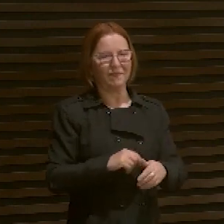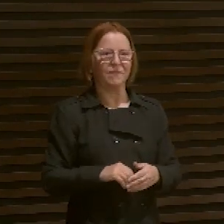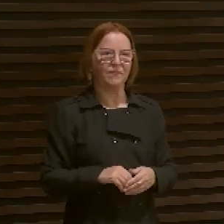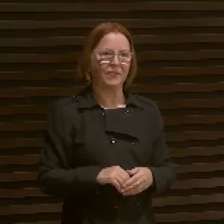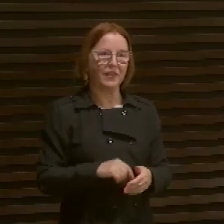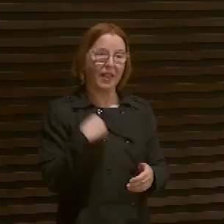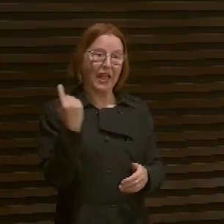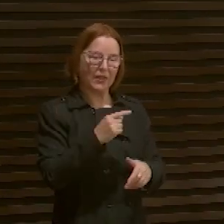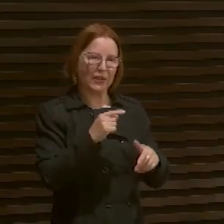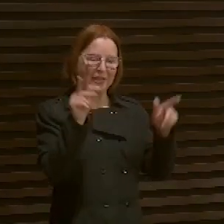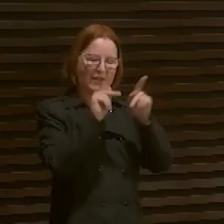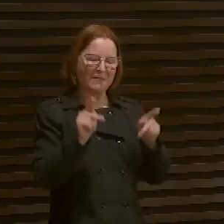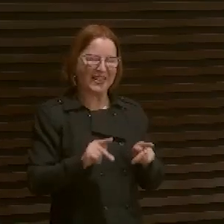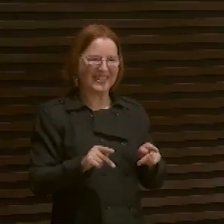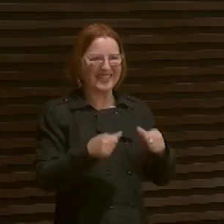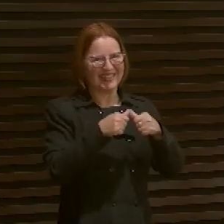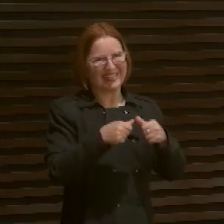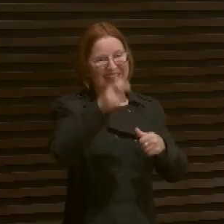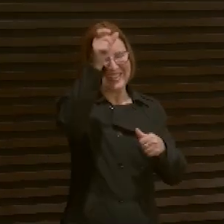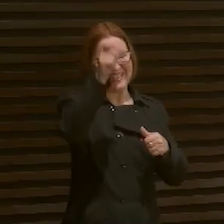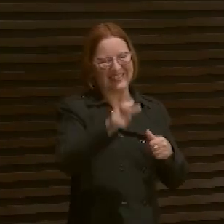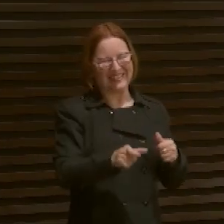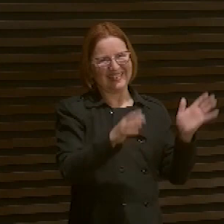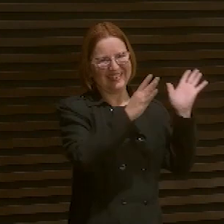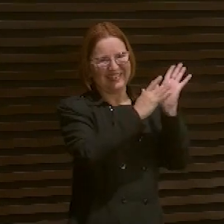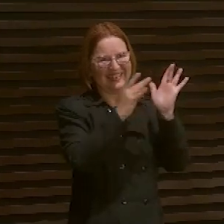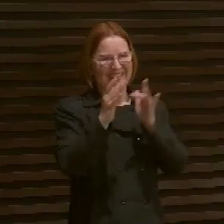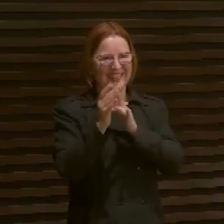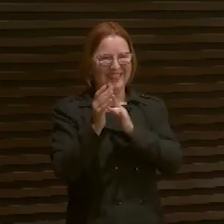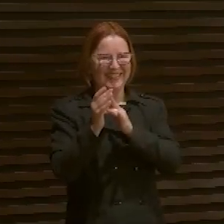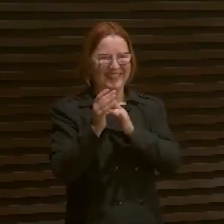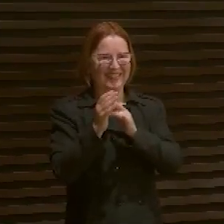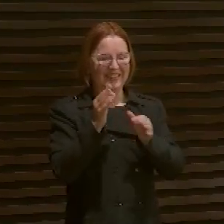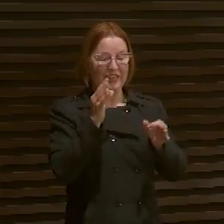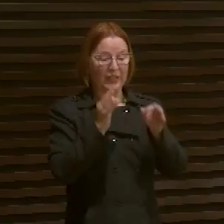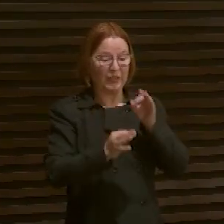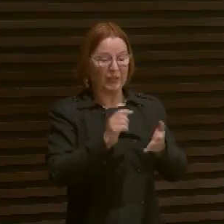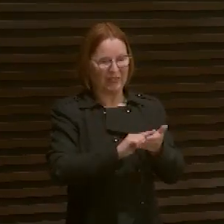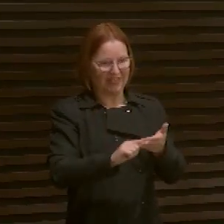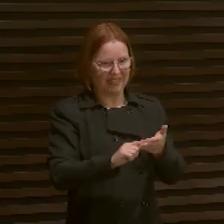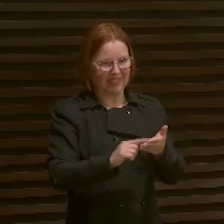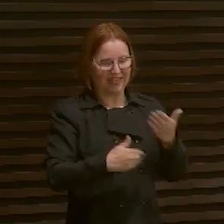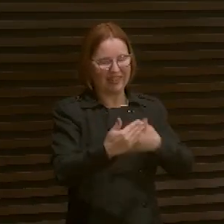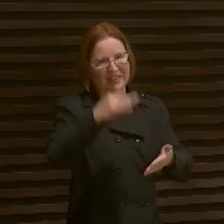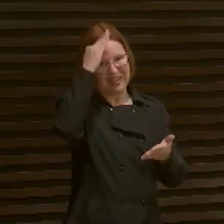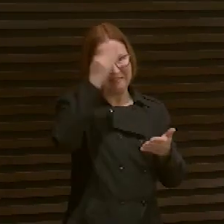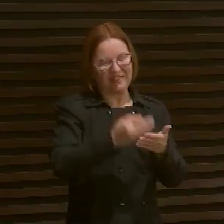A nossa paz, irmãos, está na pessoa de Jesus. Justificados, pois, mediante a fé, nós temos, sabe o